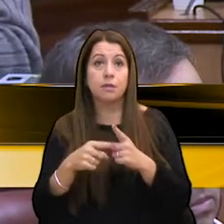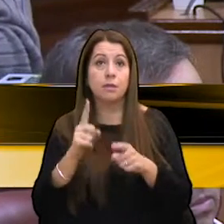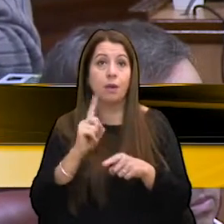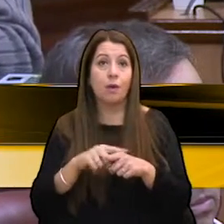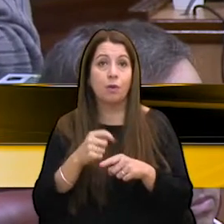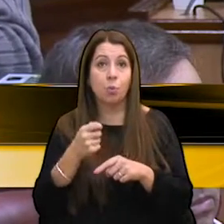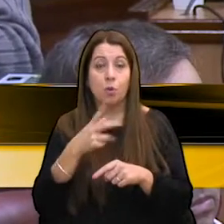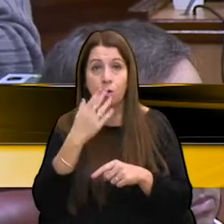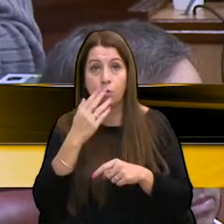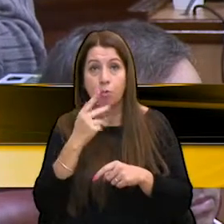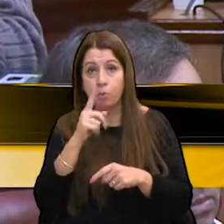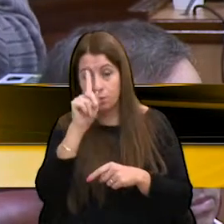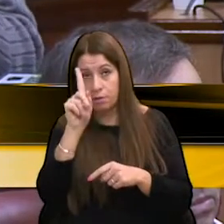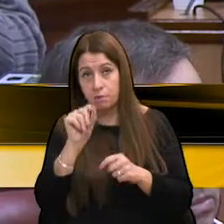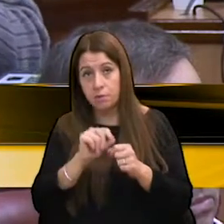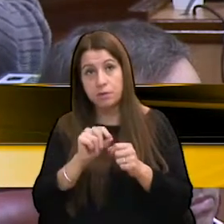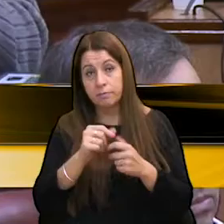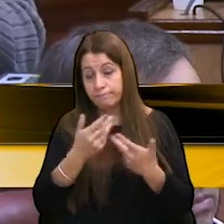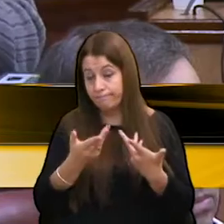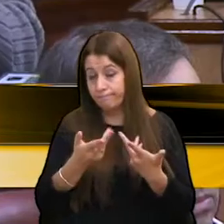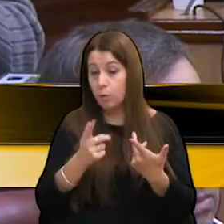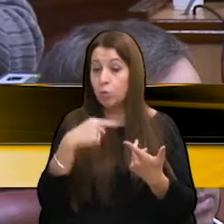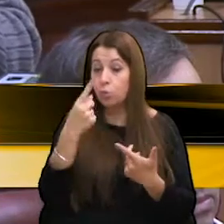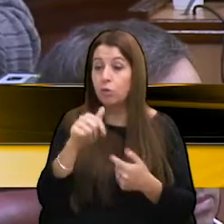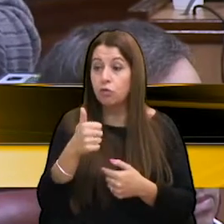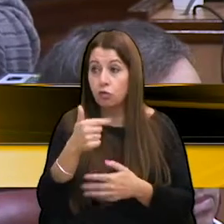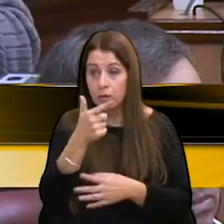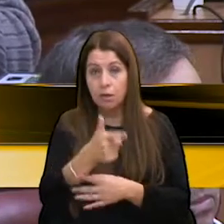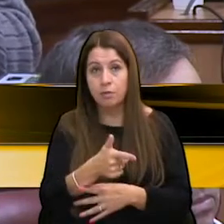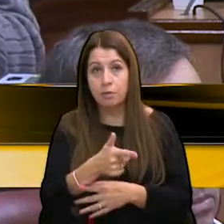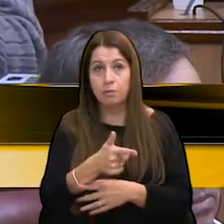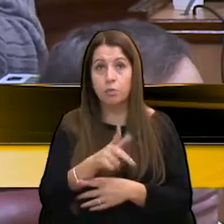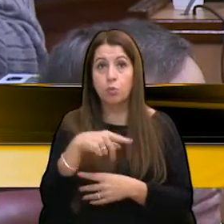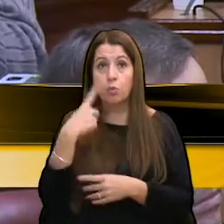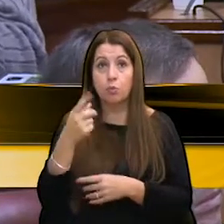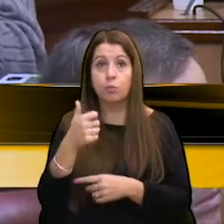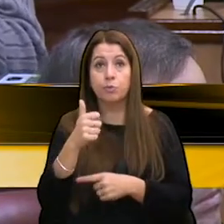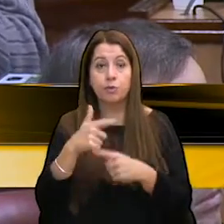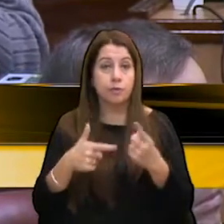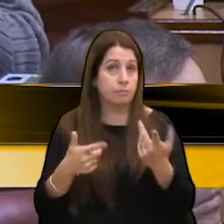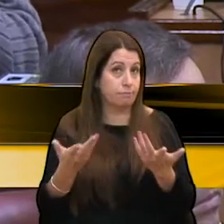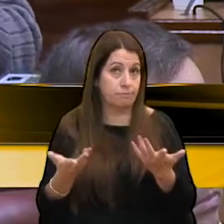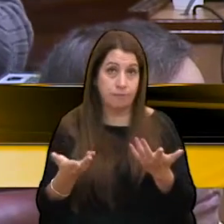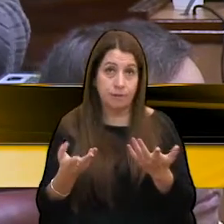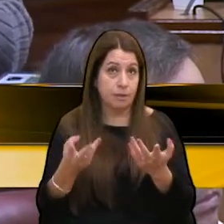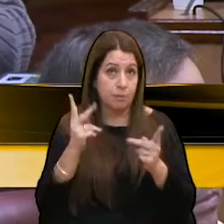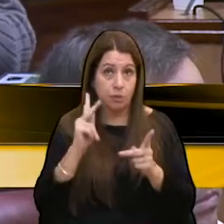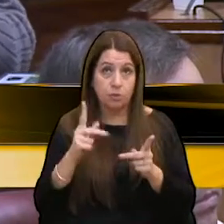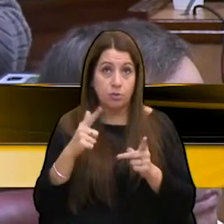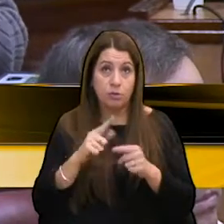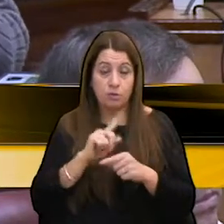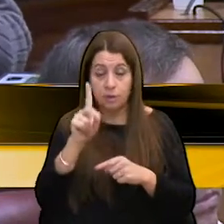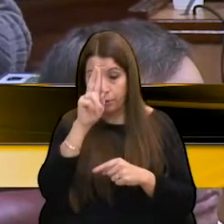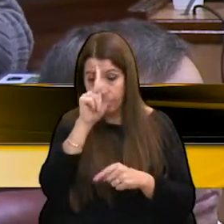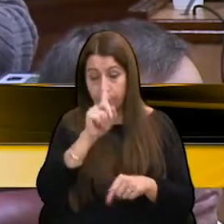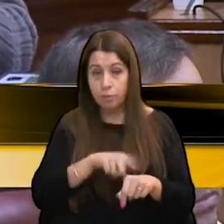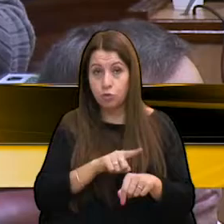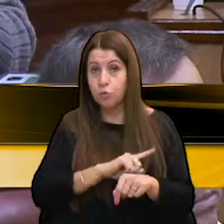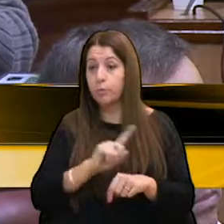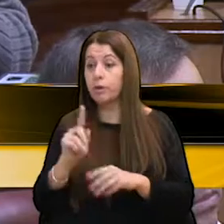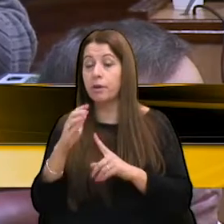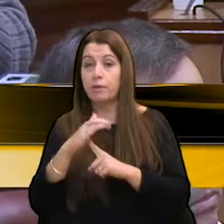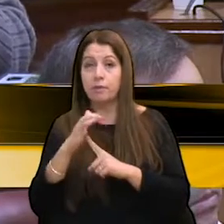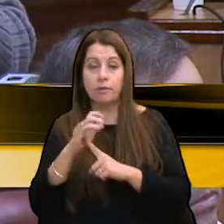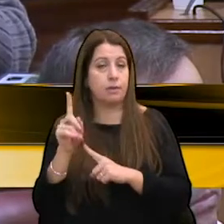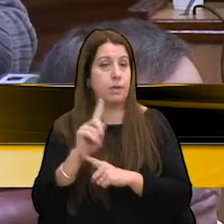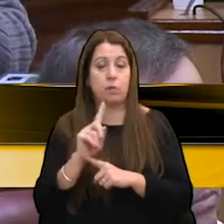fazendo o almoço para a família. Então, tem outros que vai chegar às 11, outros vai chegar às 11h30, a pessoa não vai ter como sair de meio-dia para ir na feira.